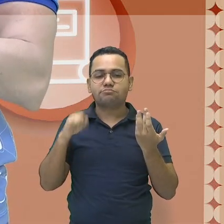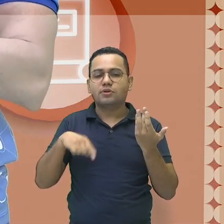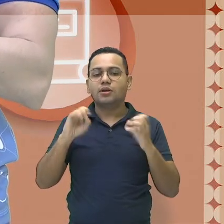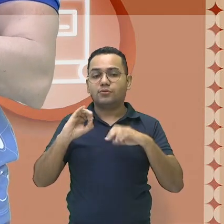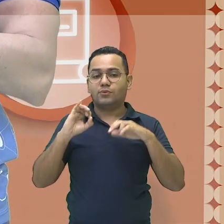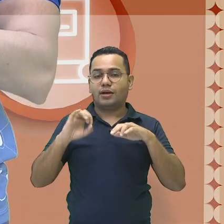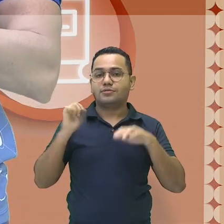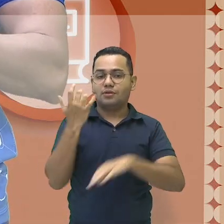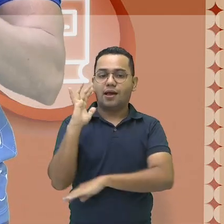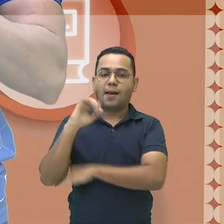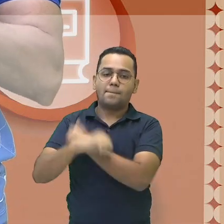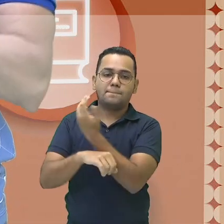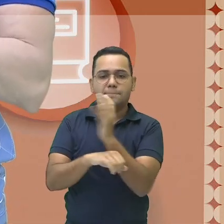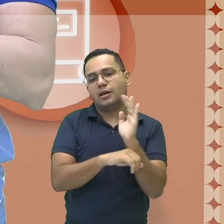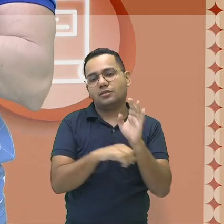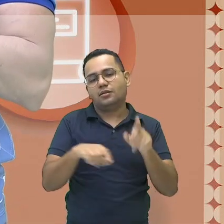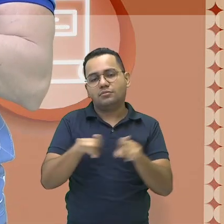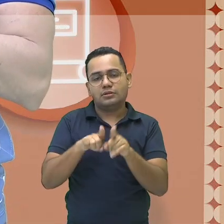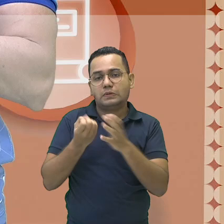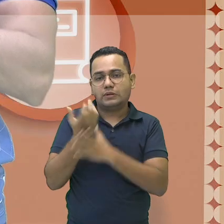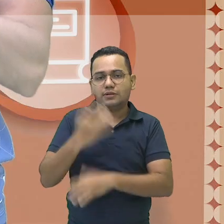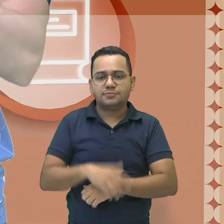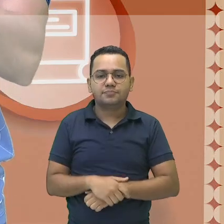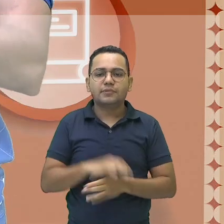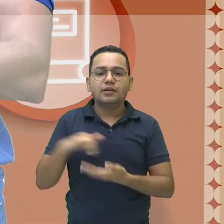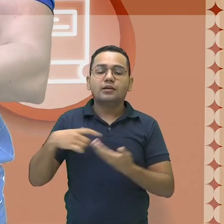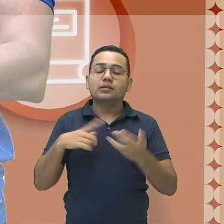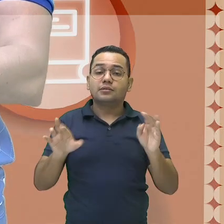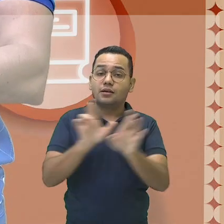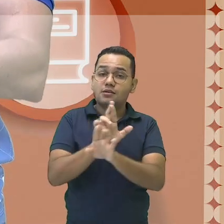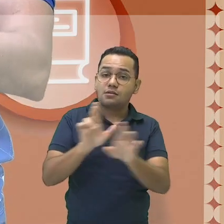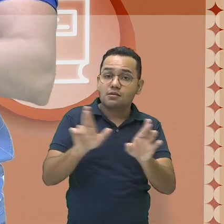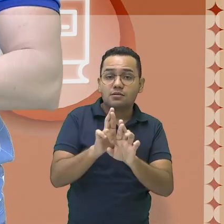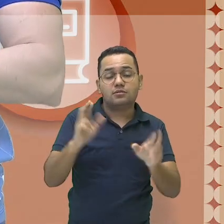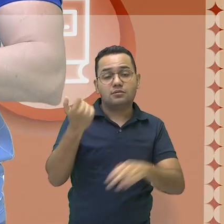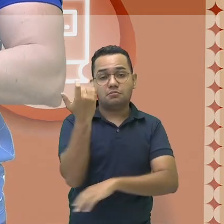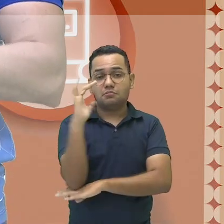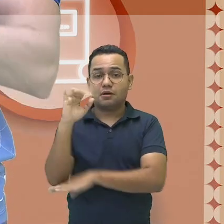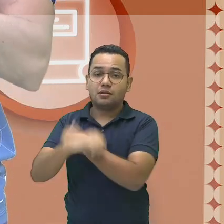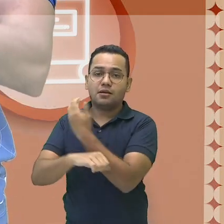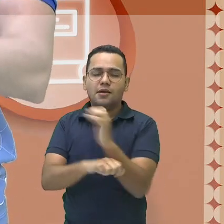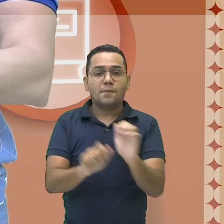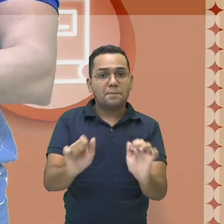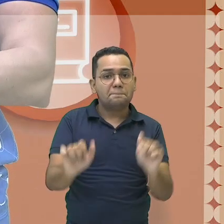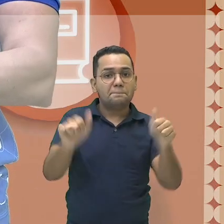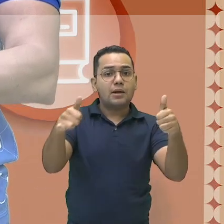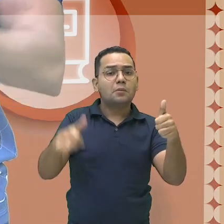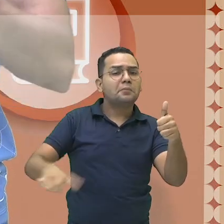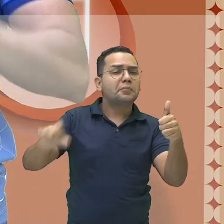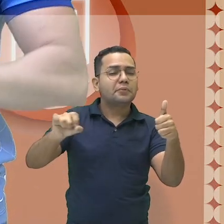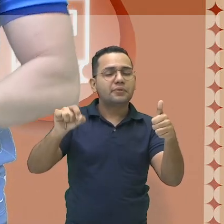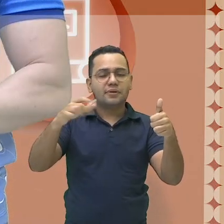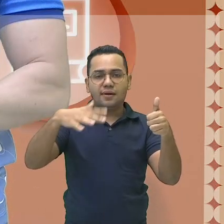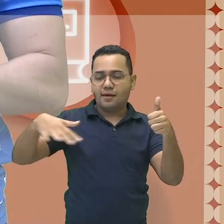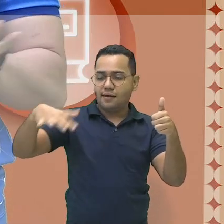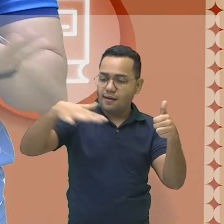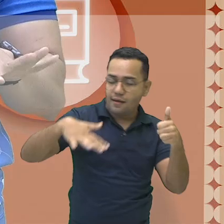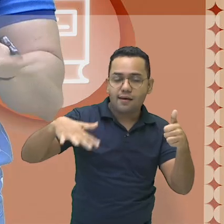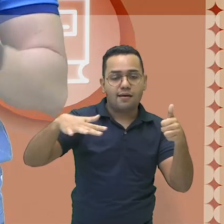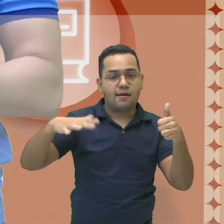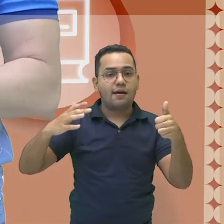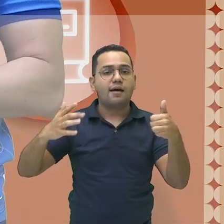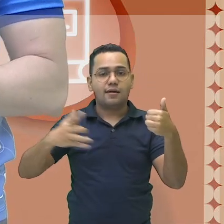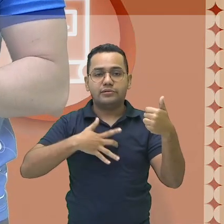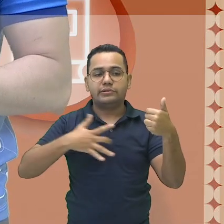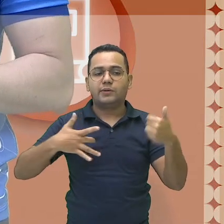educação ambiental pode mudar a forma como nós nos relacionamos com a natureza e melhorar a qualidade do meio ambiente, melhorar também a vida